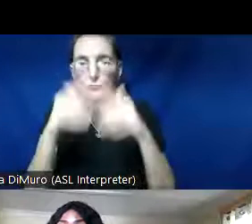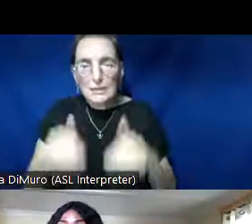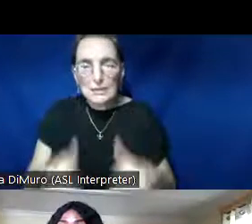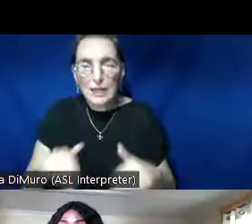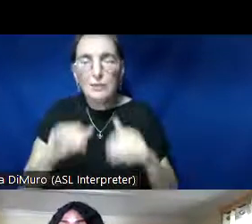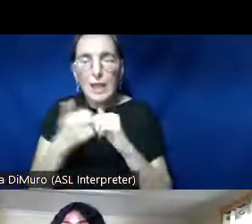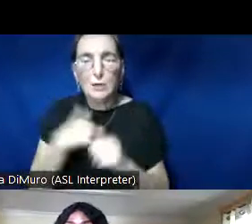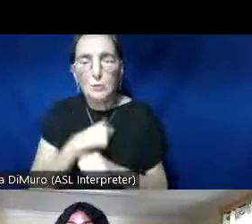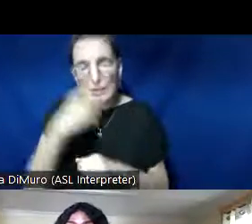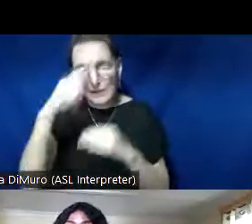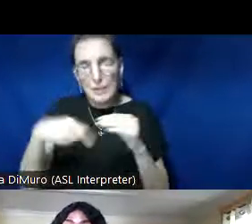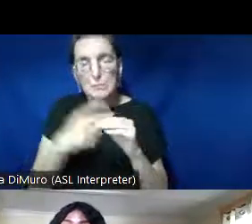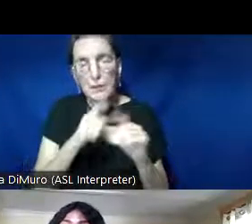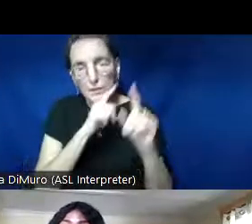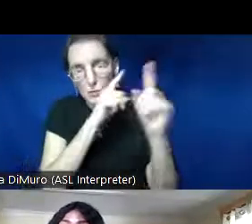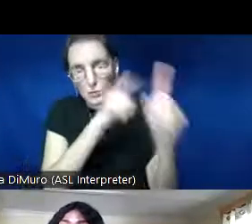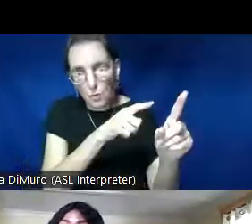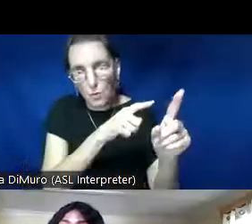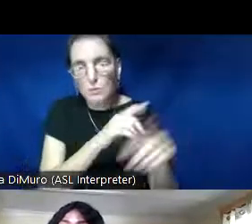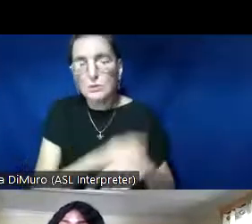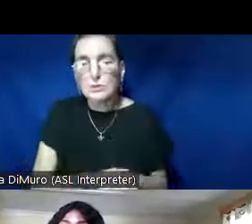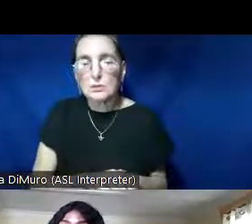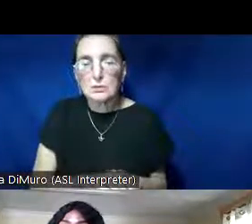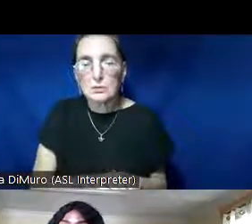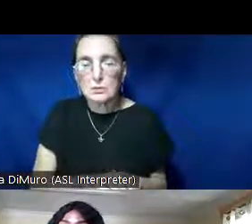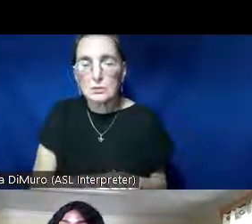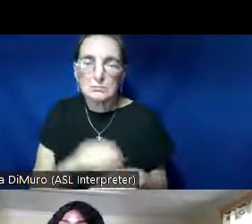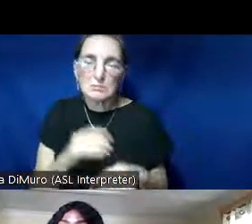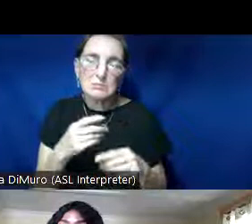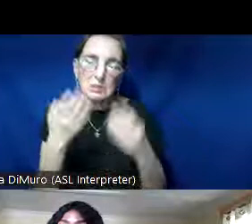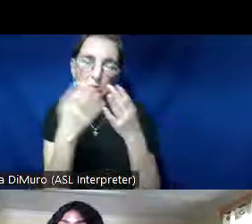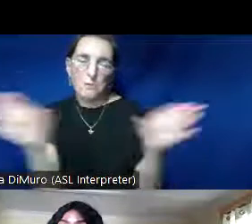valores, more que nota pensa sobre que